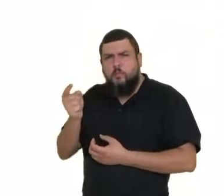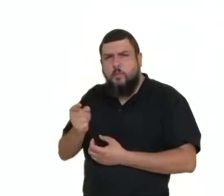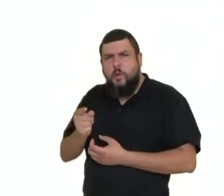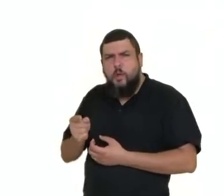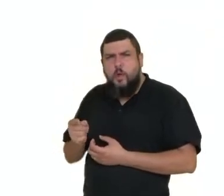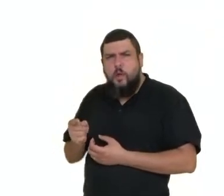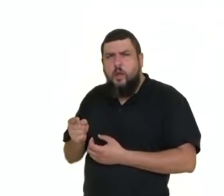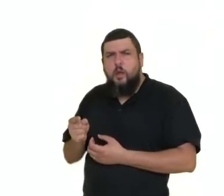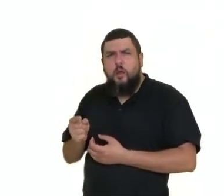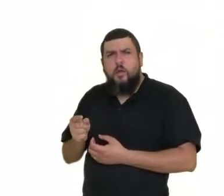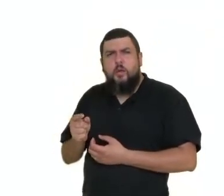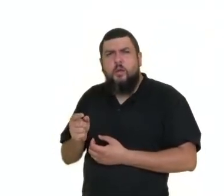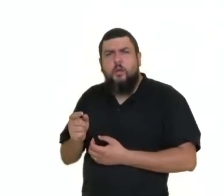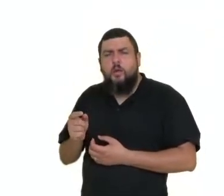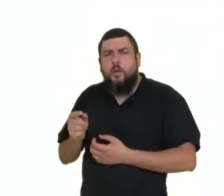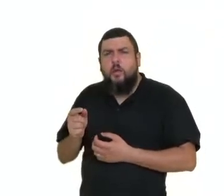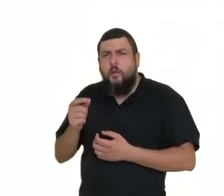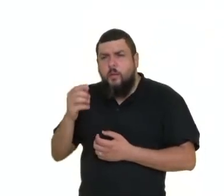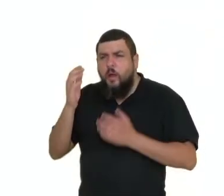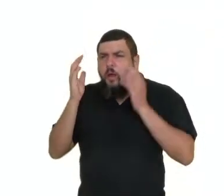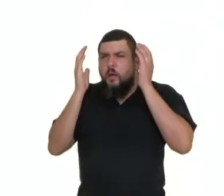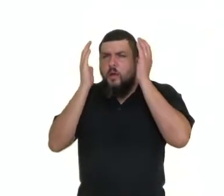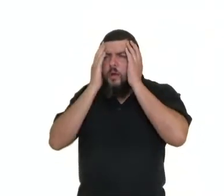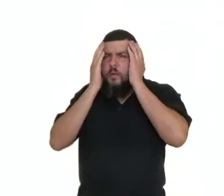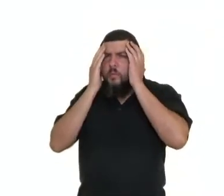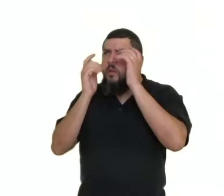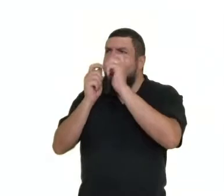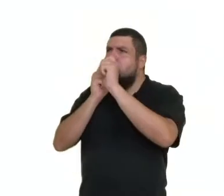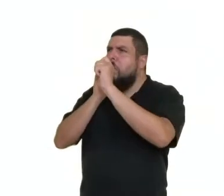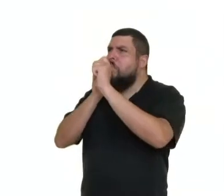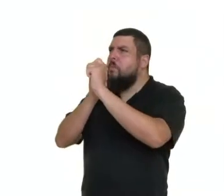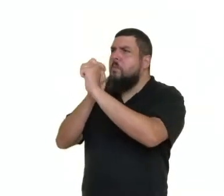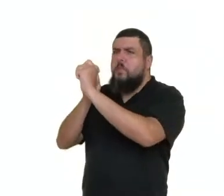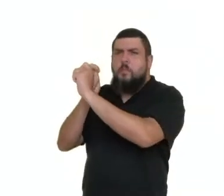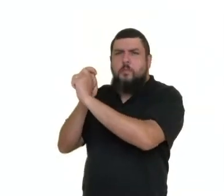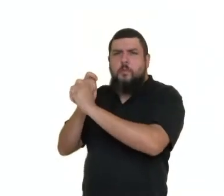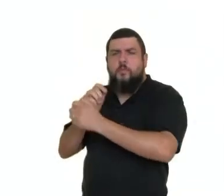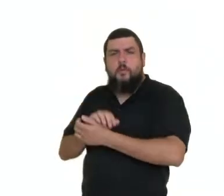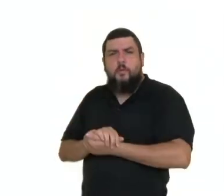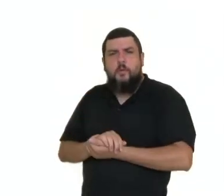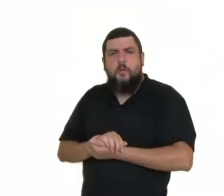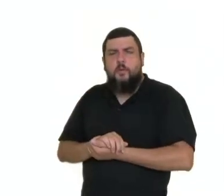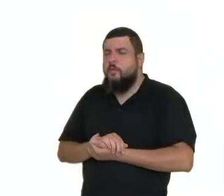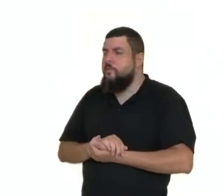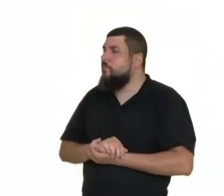pregada na parede e o gaturro ali numa pose, né?